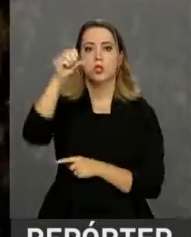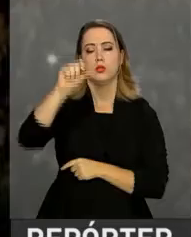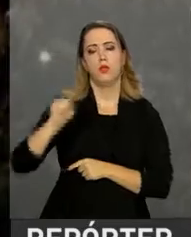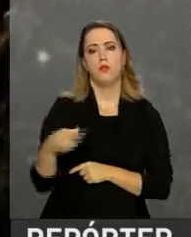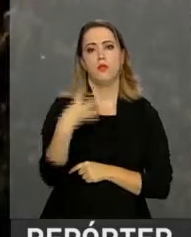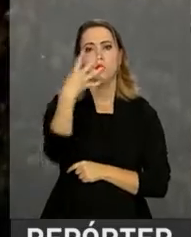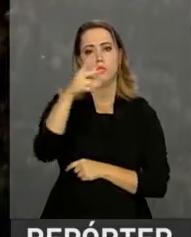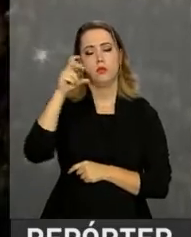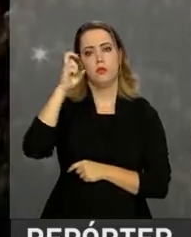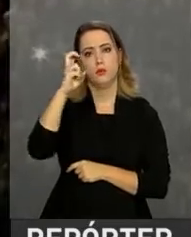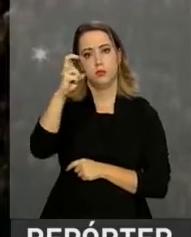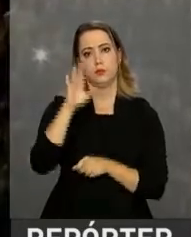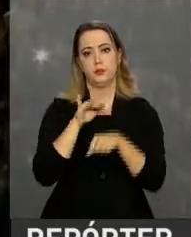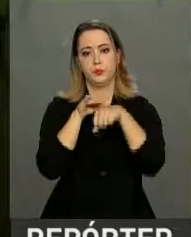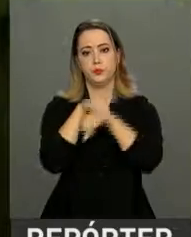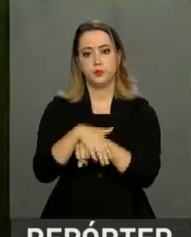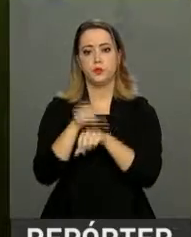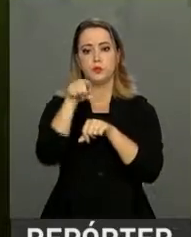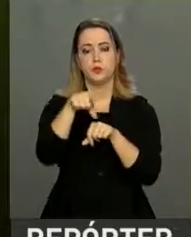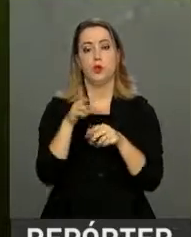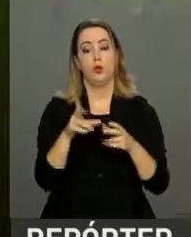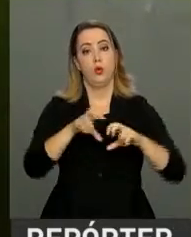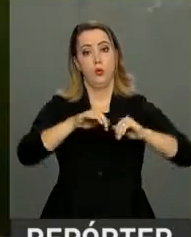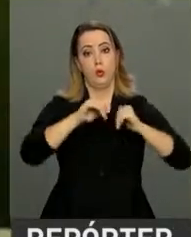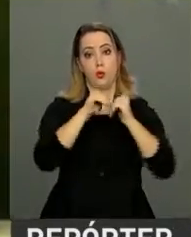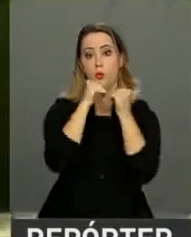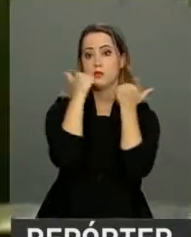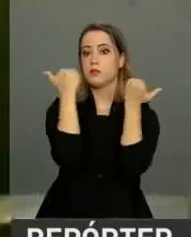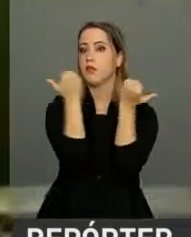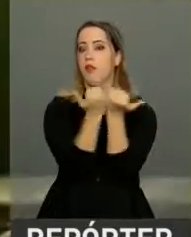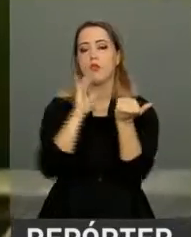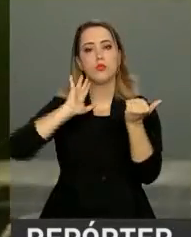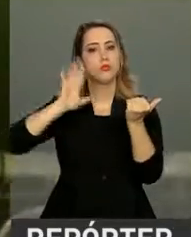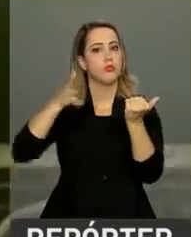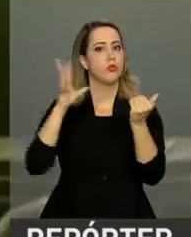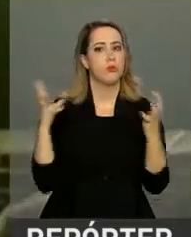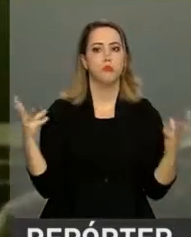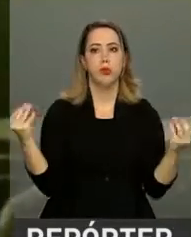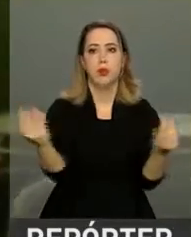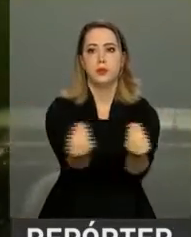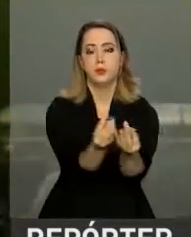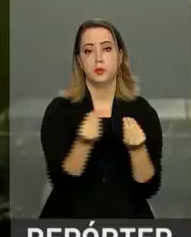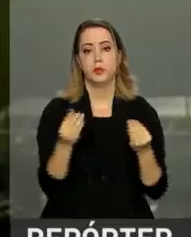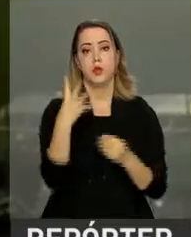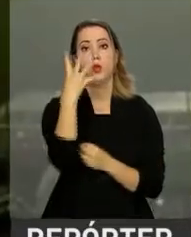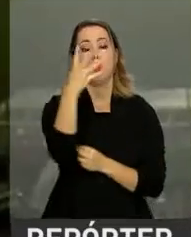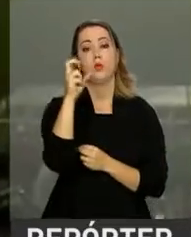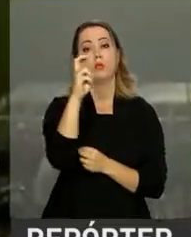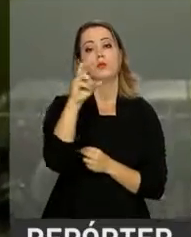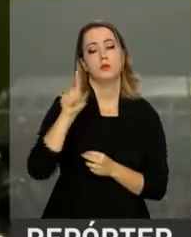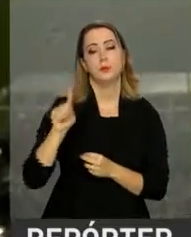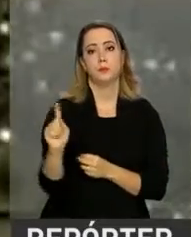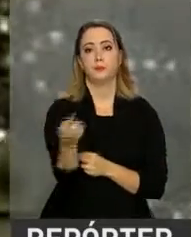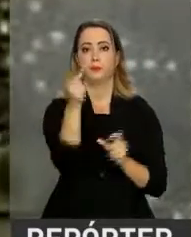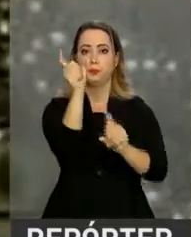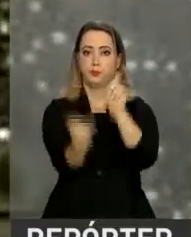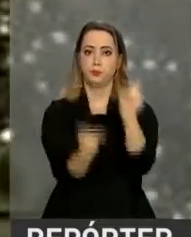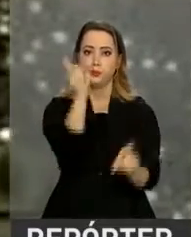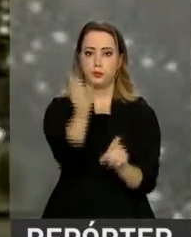da noite, no horário de Brasília, o estádio já estava em sua capacidade máxima, 45 mil